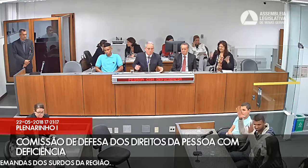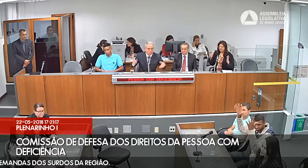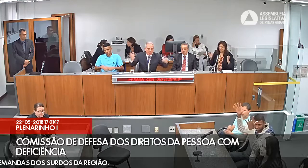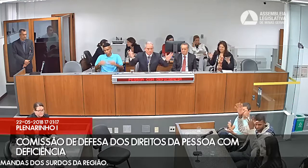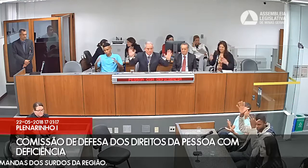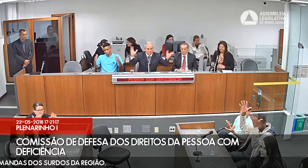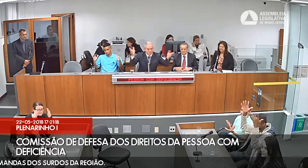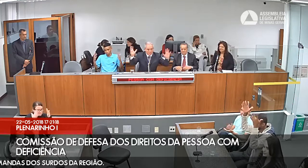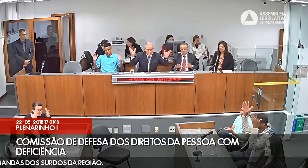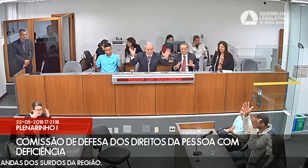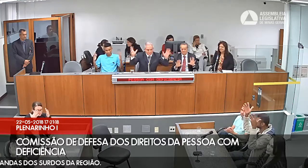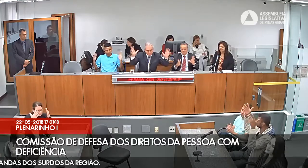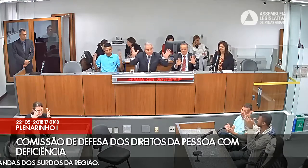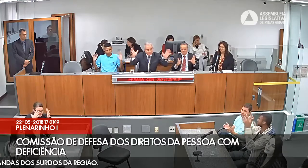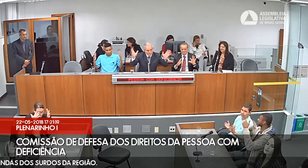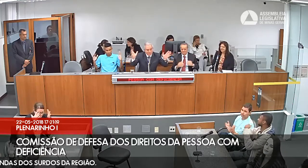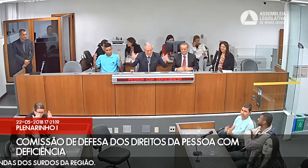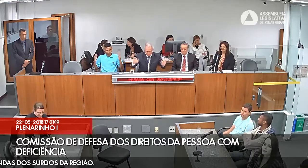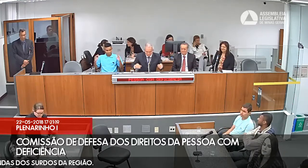Vanusa e para a Ana Paula.